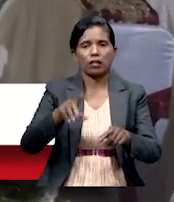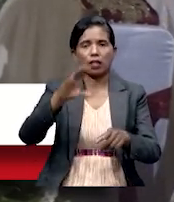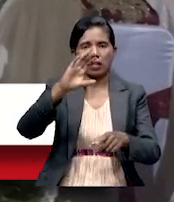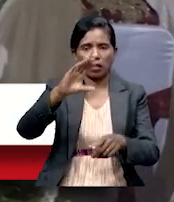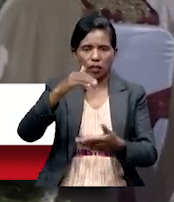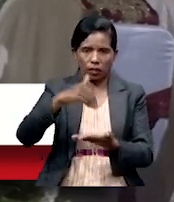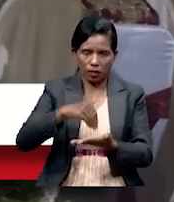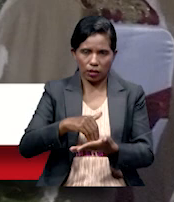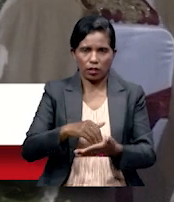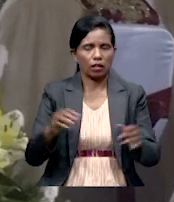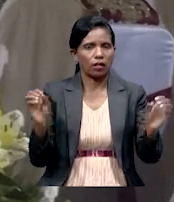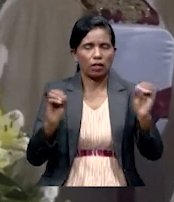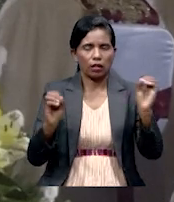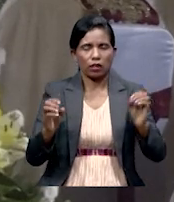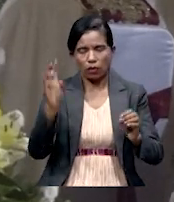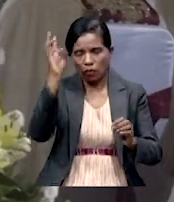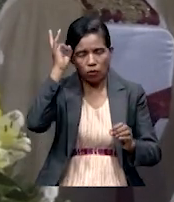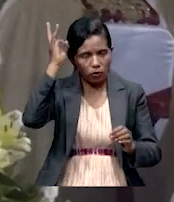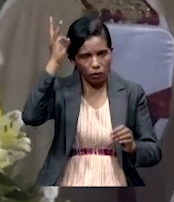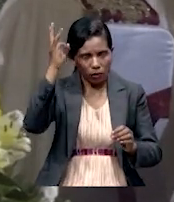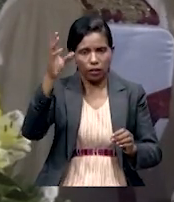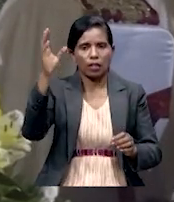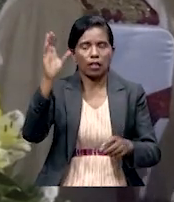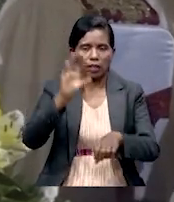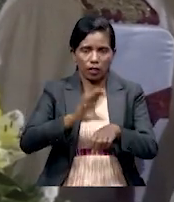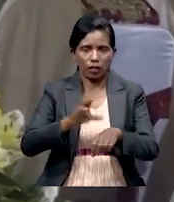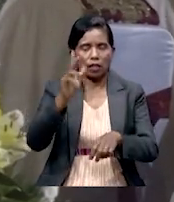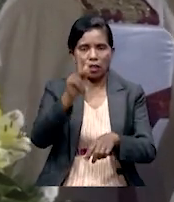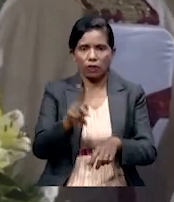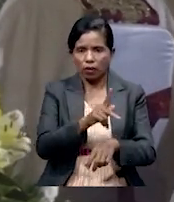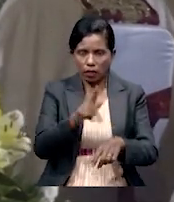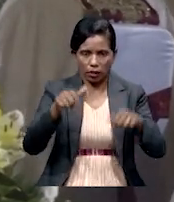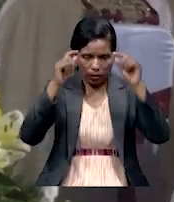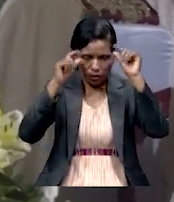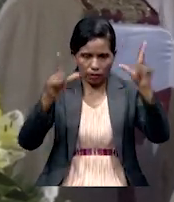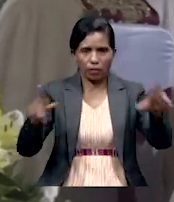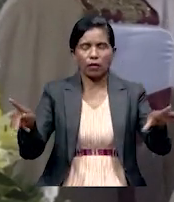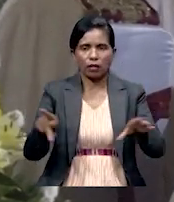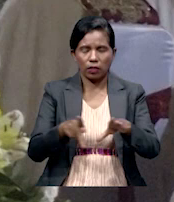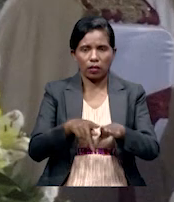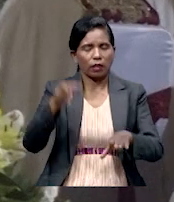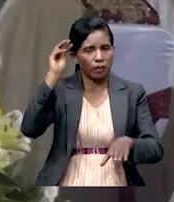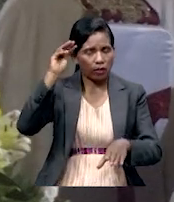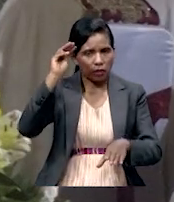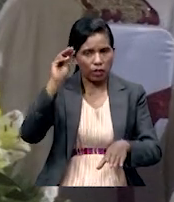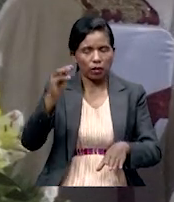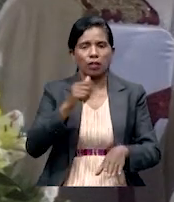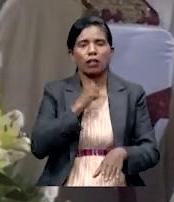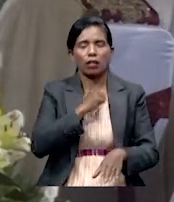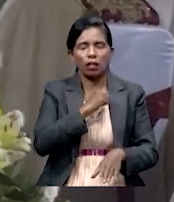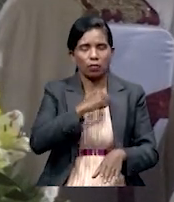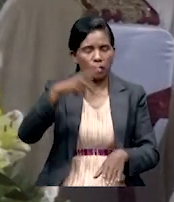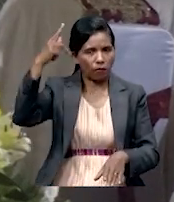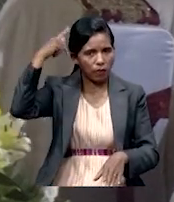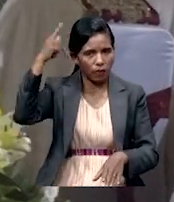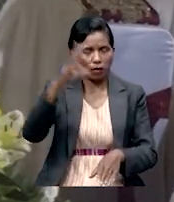la preocupa dei com a Igreja Católica e Timor-Leste, mebe alo parte mos ministério, ang papania, o